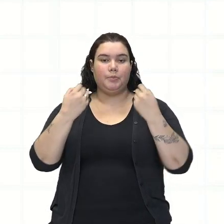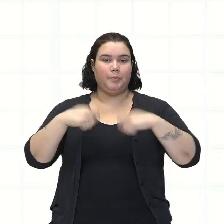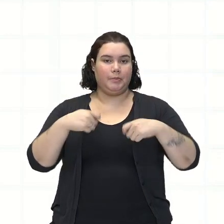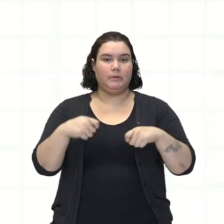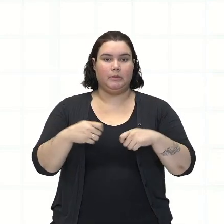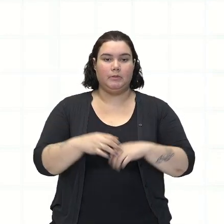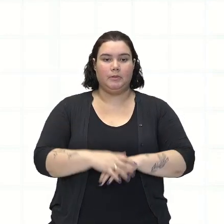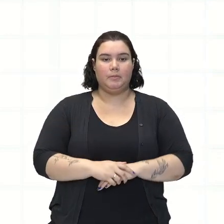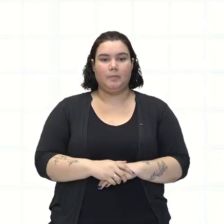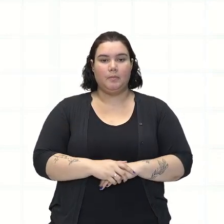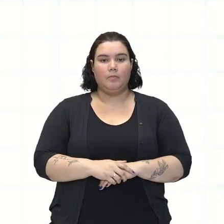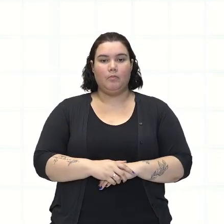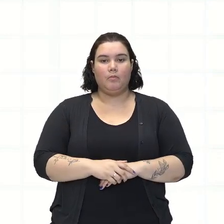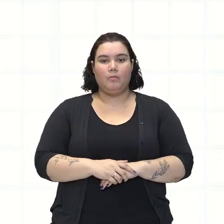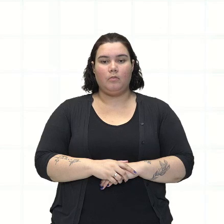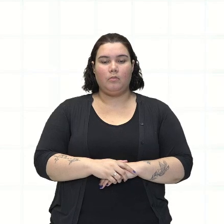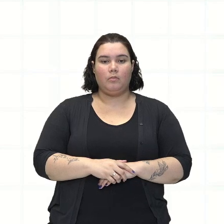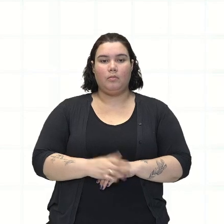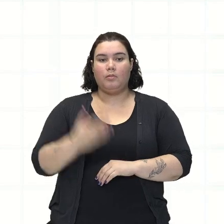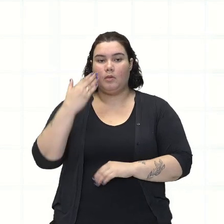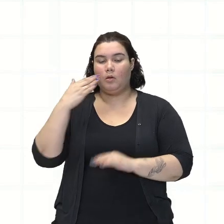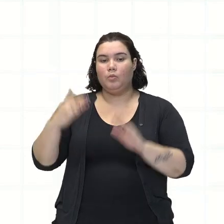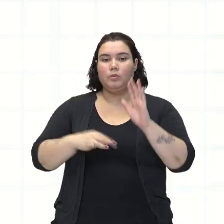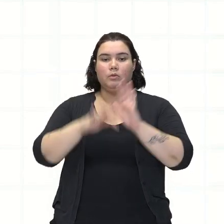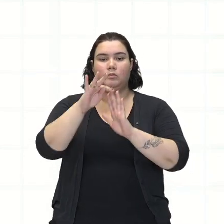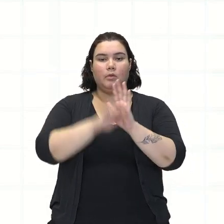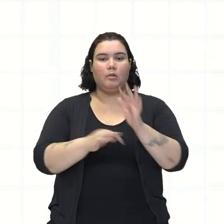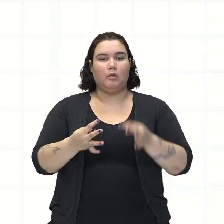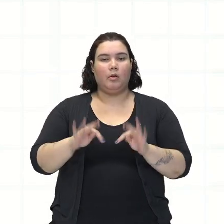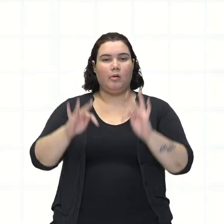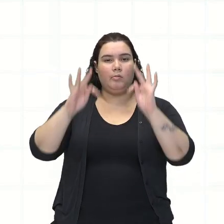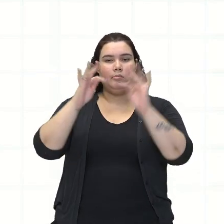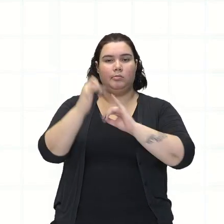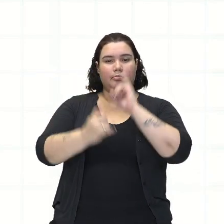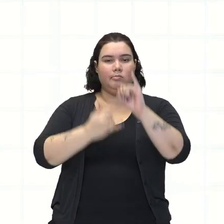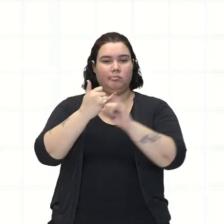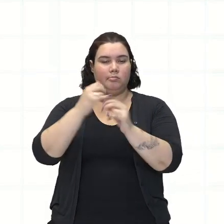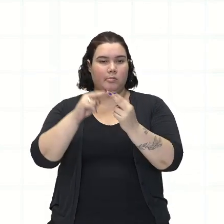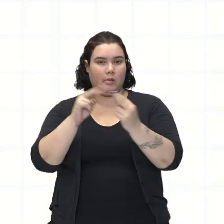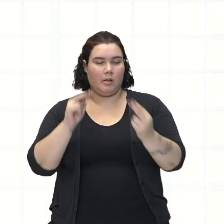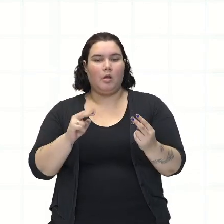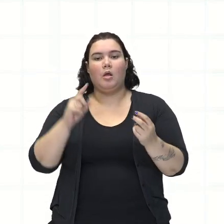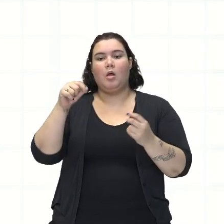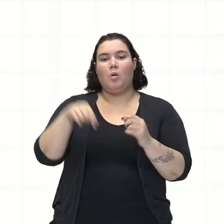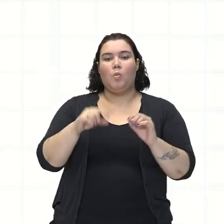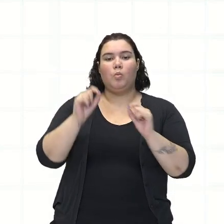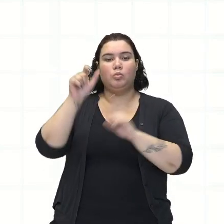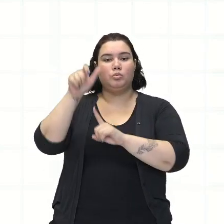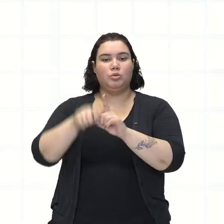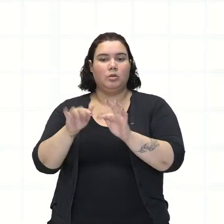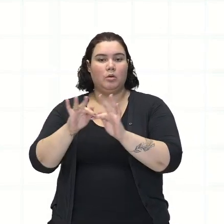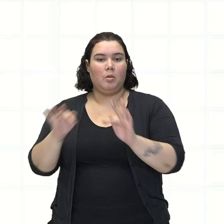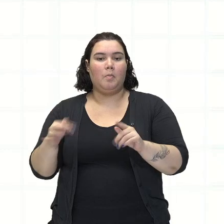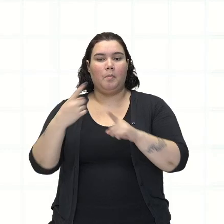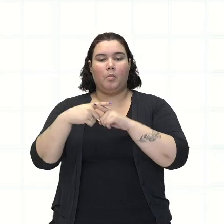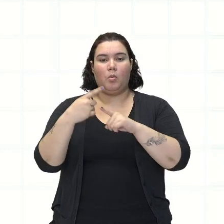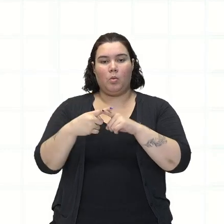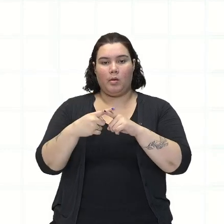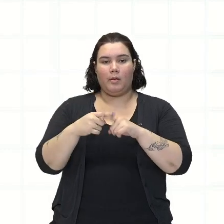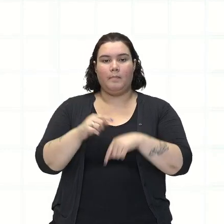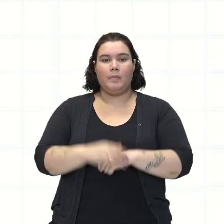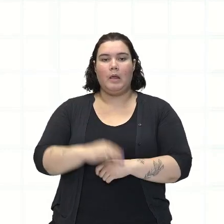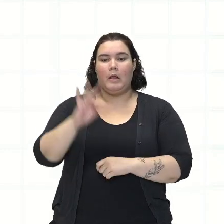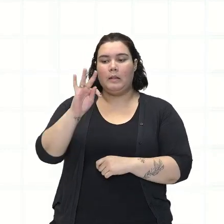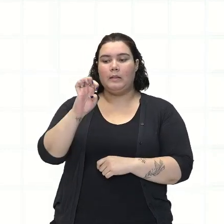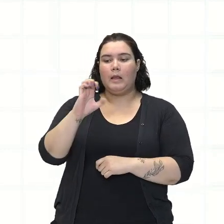aqui, perfeito? O texto das tecnologias digitais é um sujeito simples. A gente tem aí tecnologias digitais são. Então,